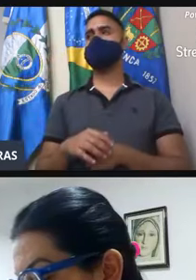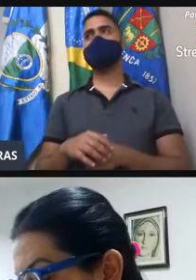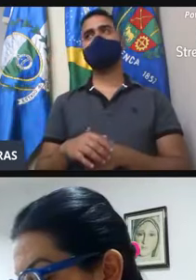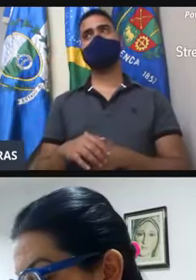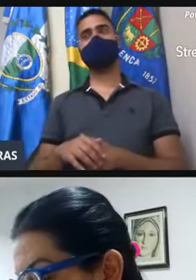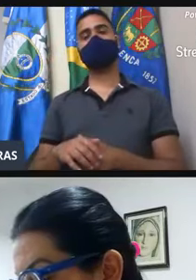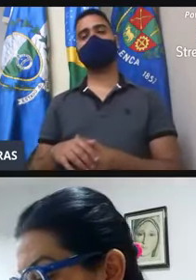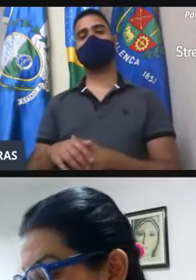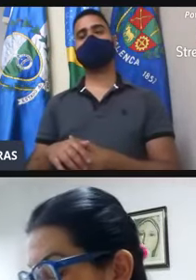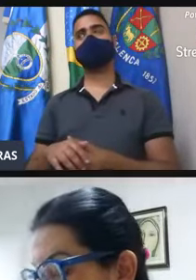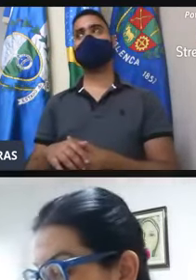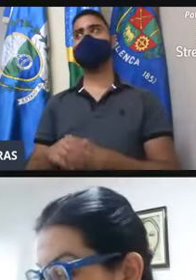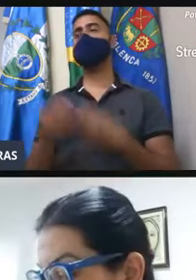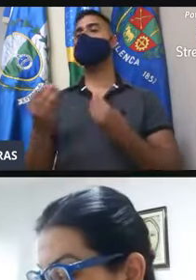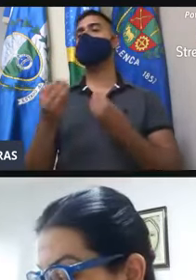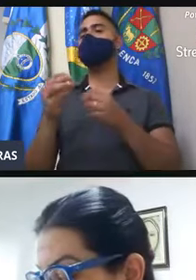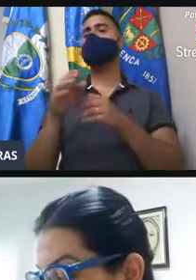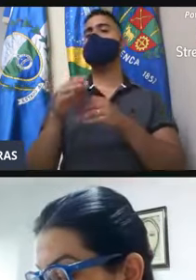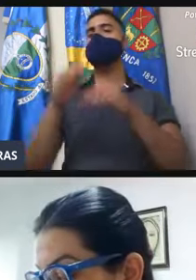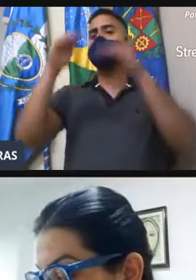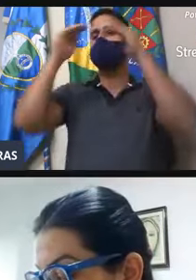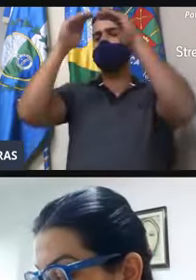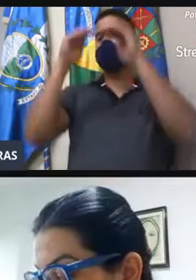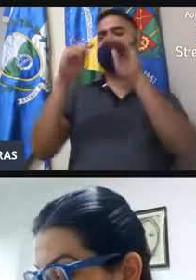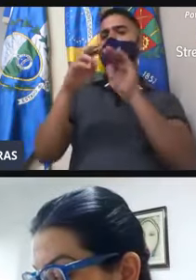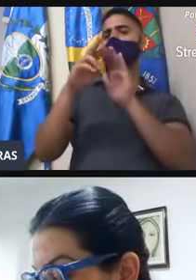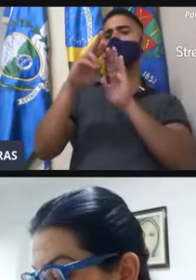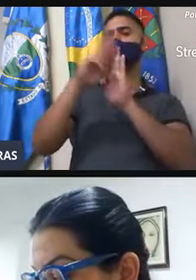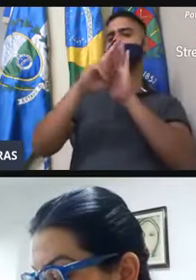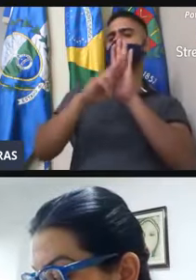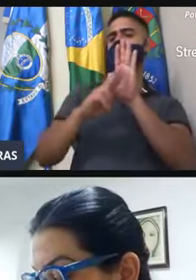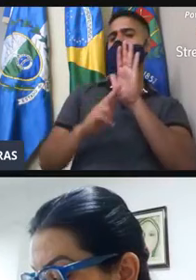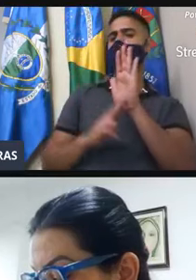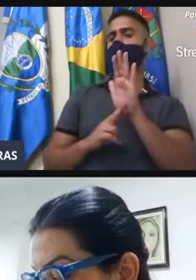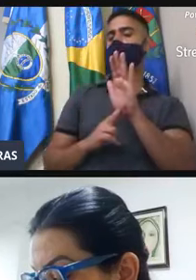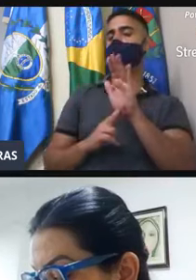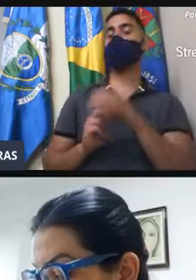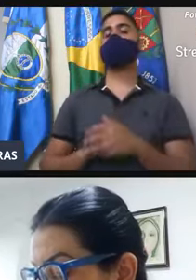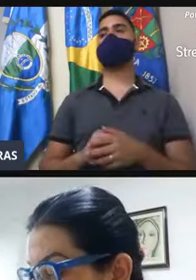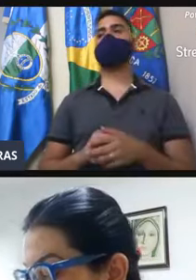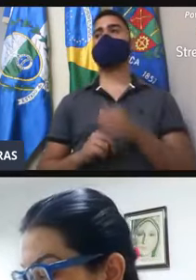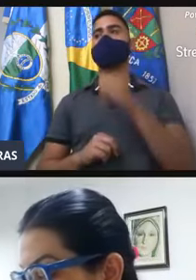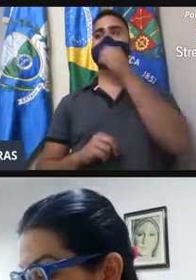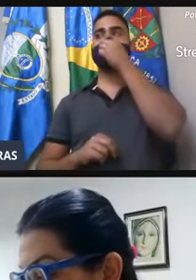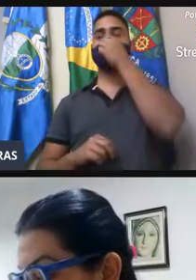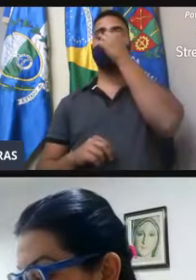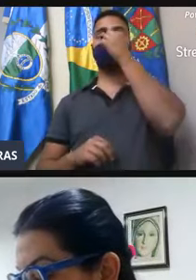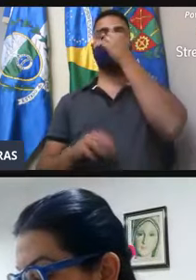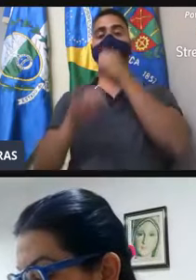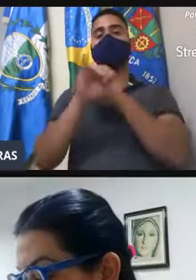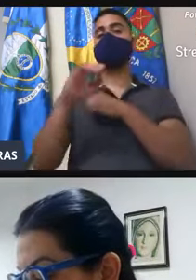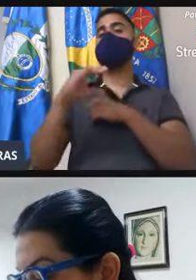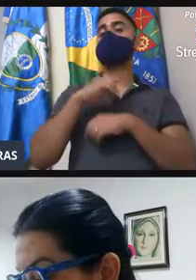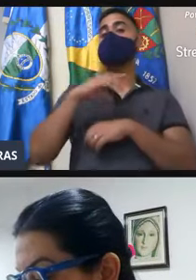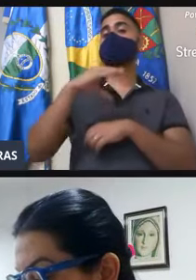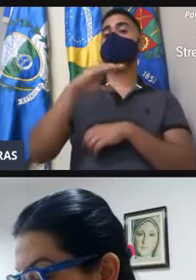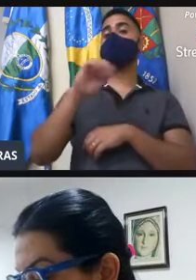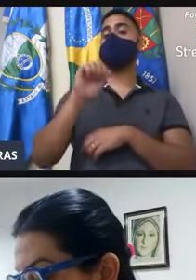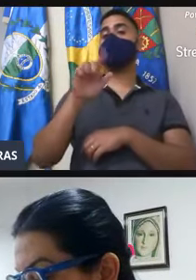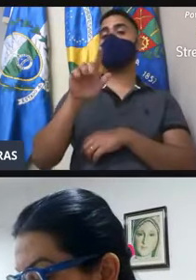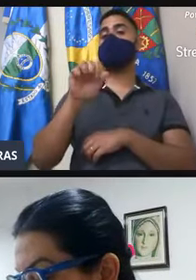eventuais serão concedidos obedecendo os seguintes critérios de renda. Inciso 2. Nos casos de calamidade